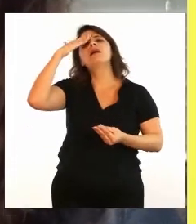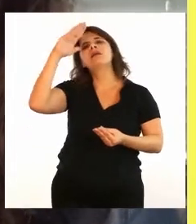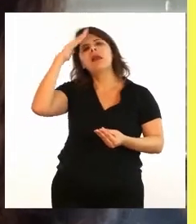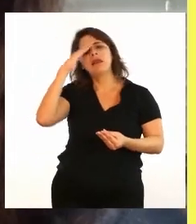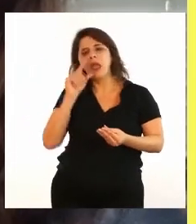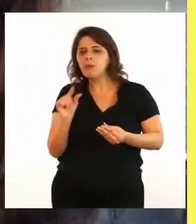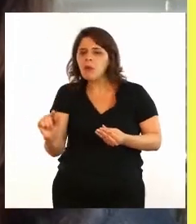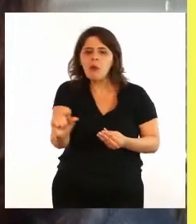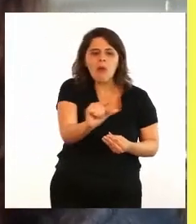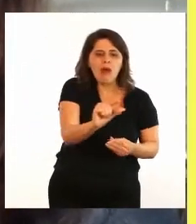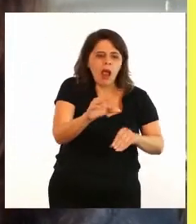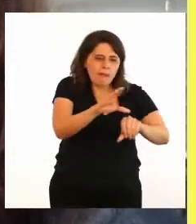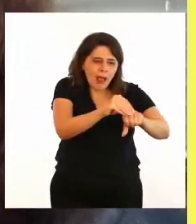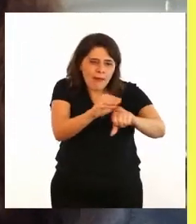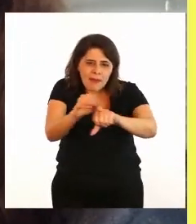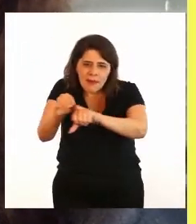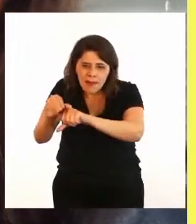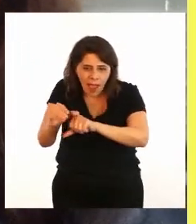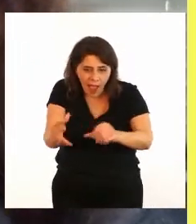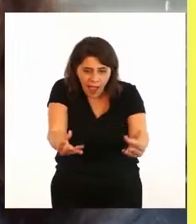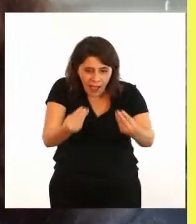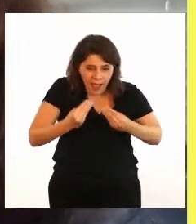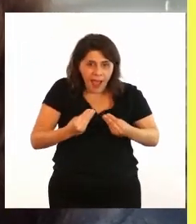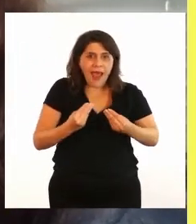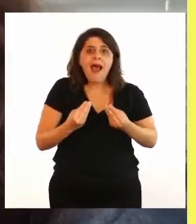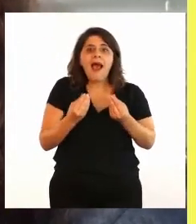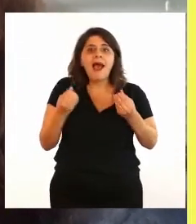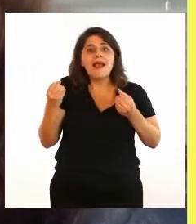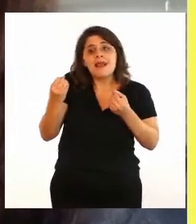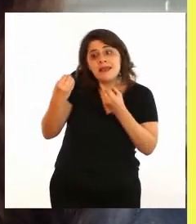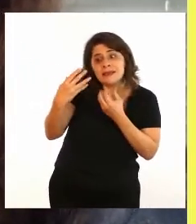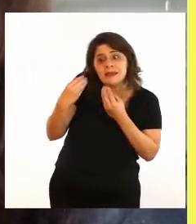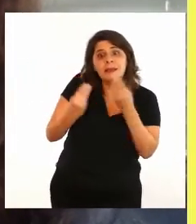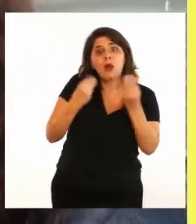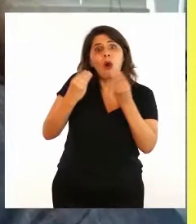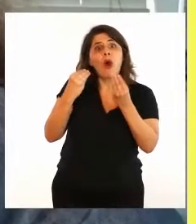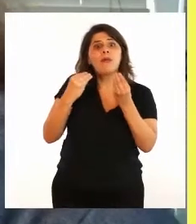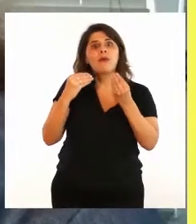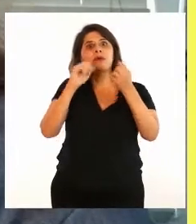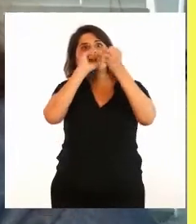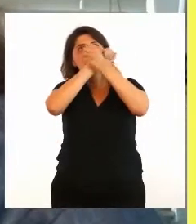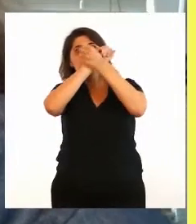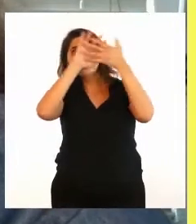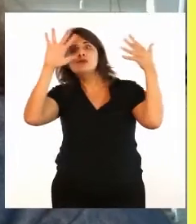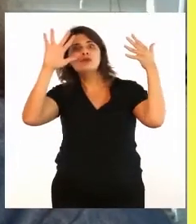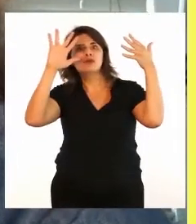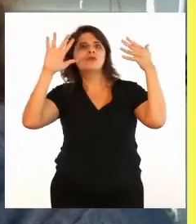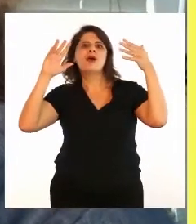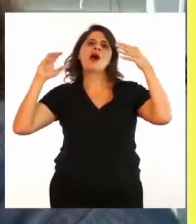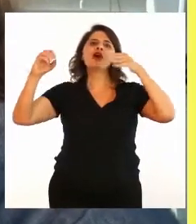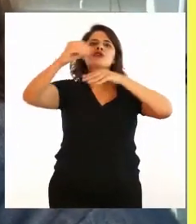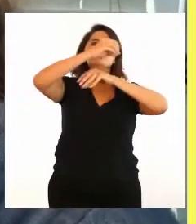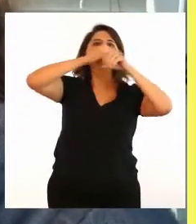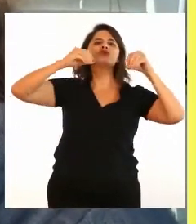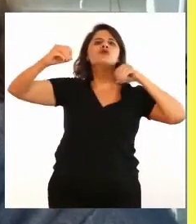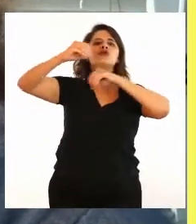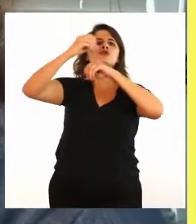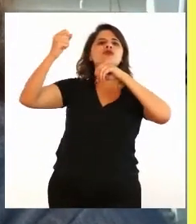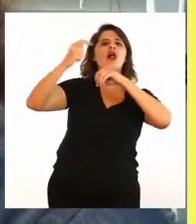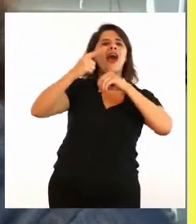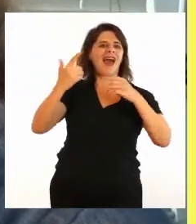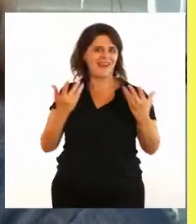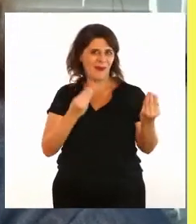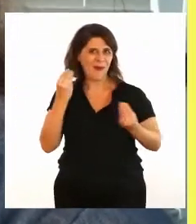história da formação e evolução do sistema solar. Antes era considerado assim, algo